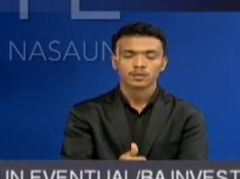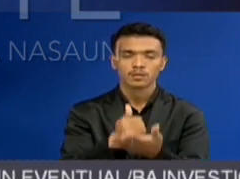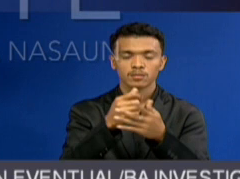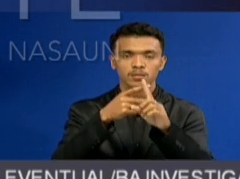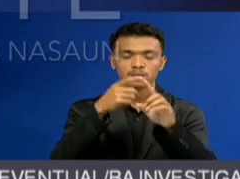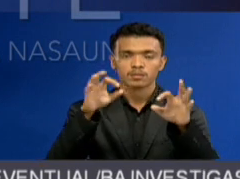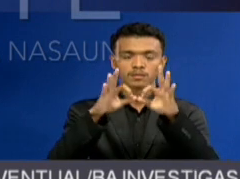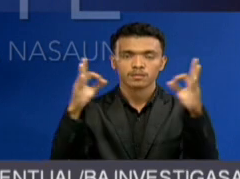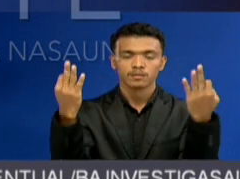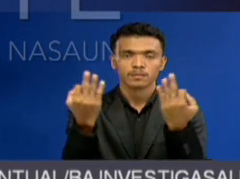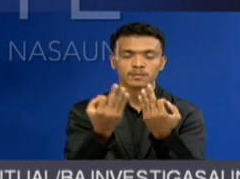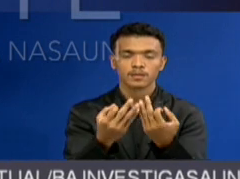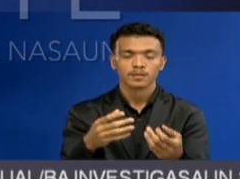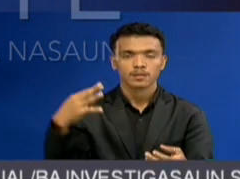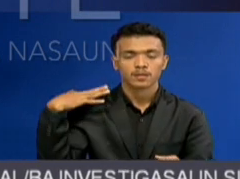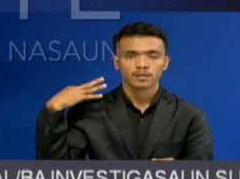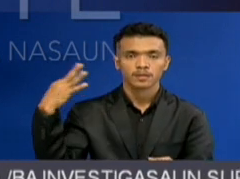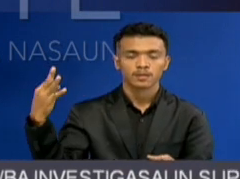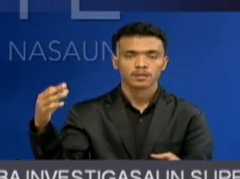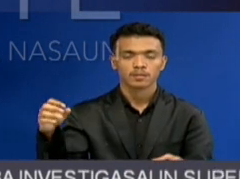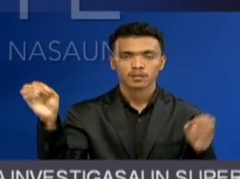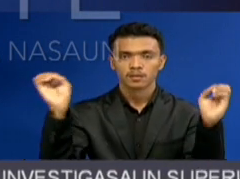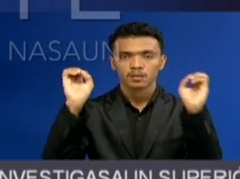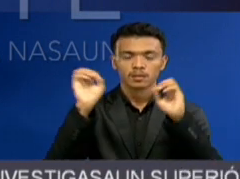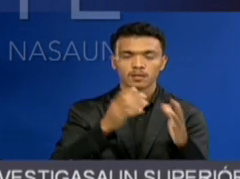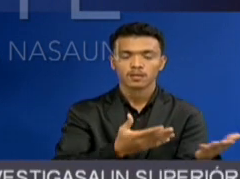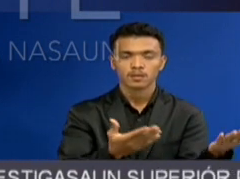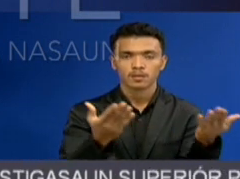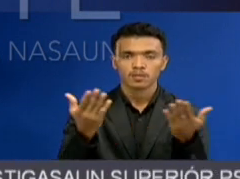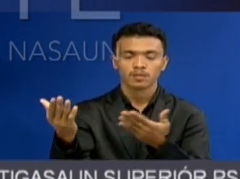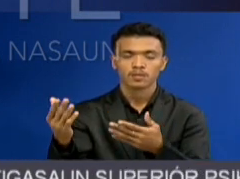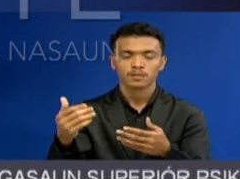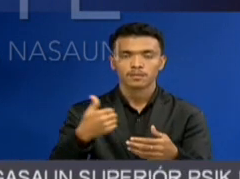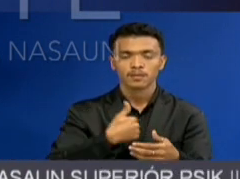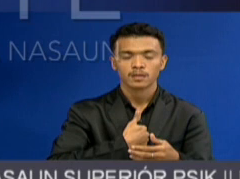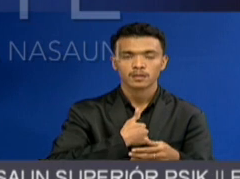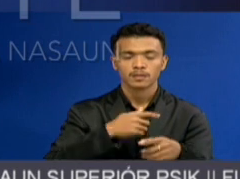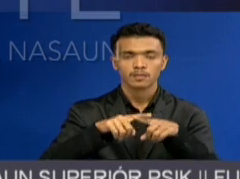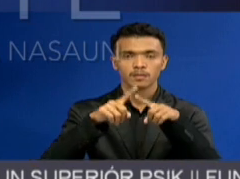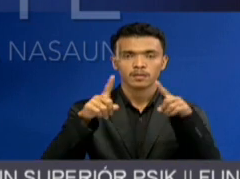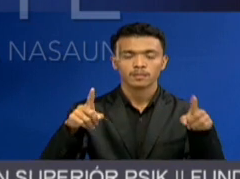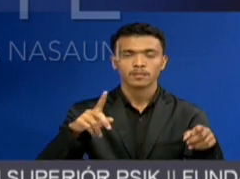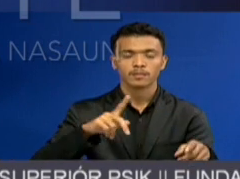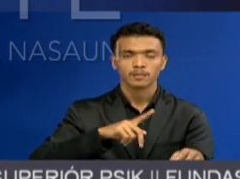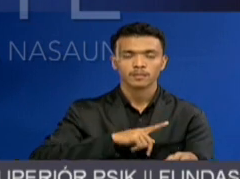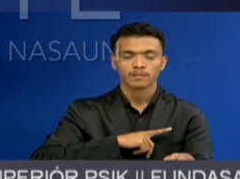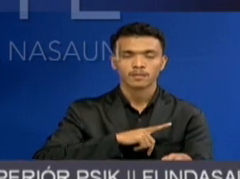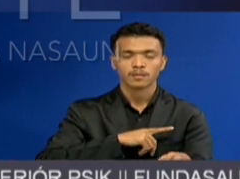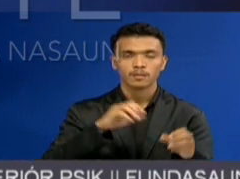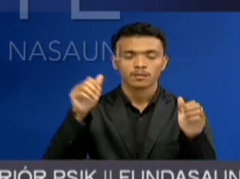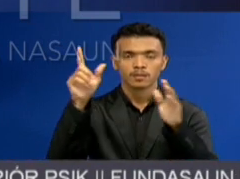si familia rasi tamba kandidatu idane la os lori ba iha sernia mebe kandidatu individual lene